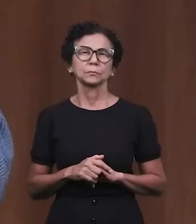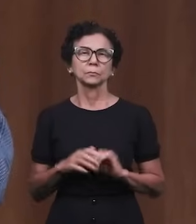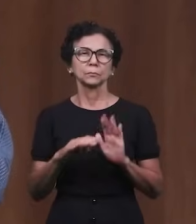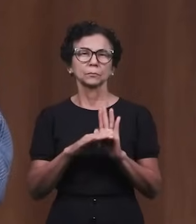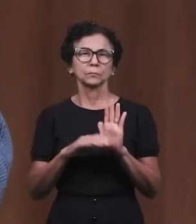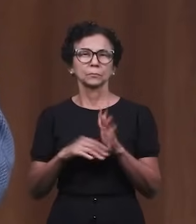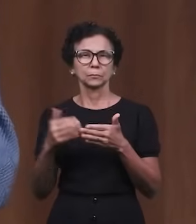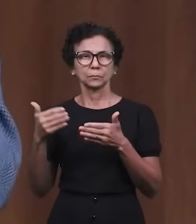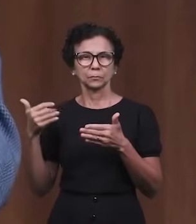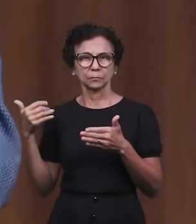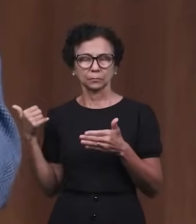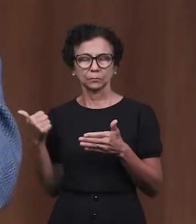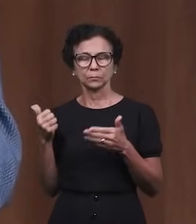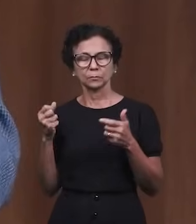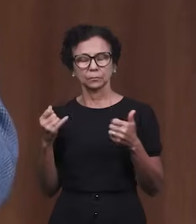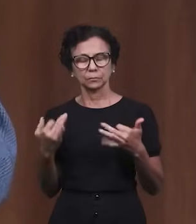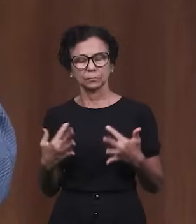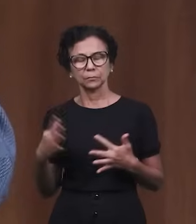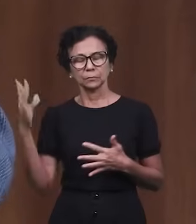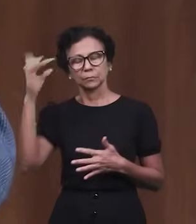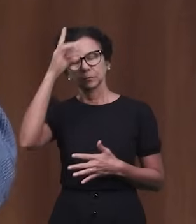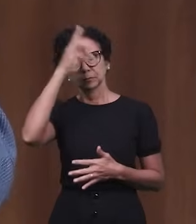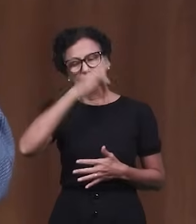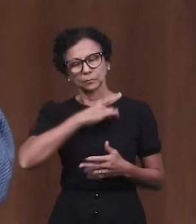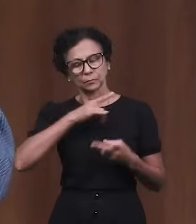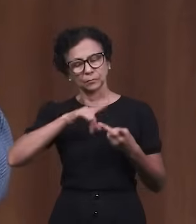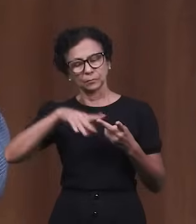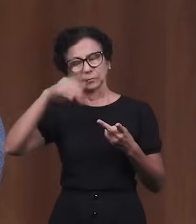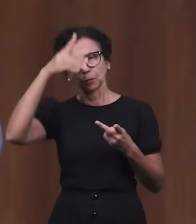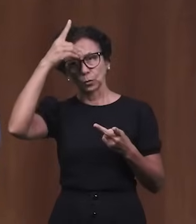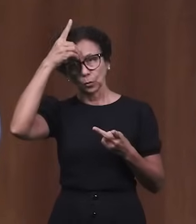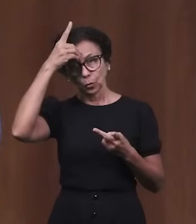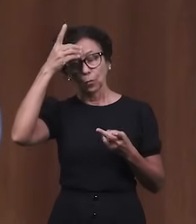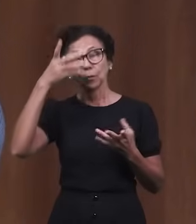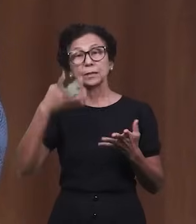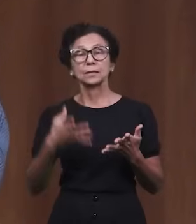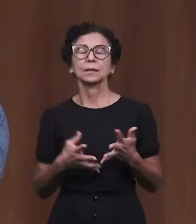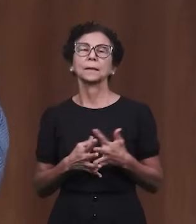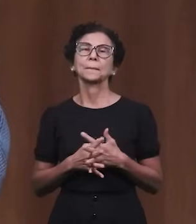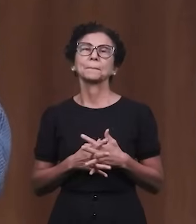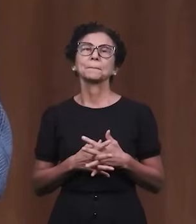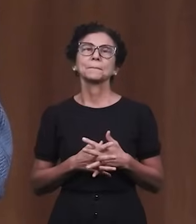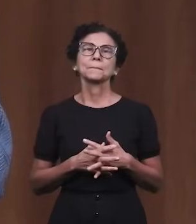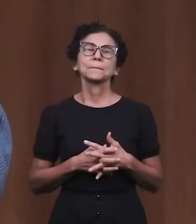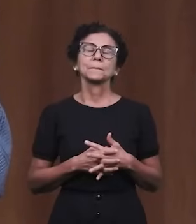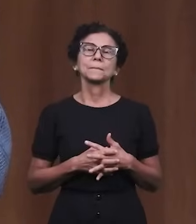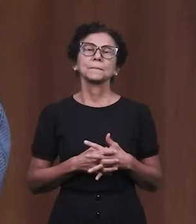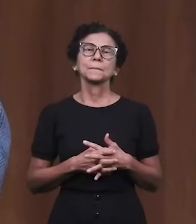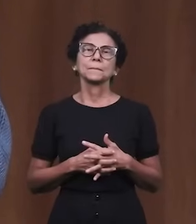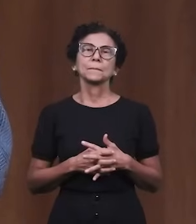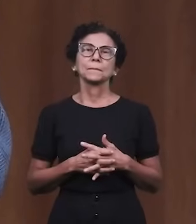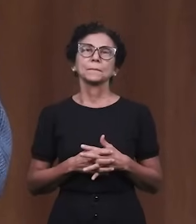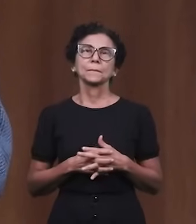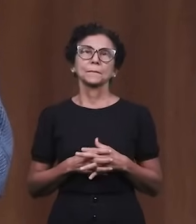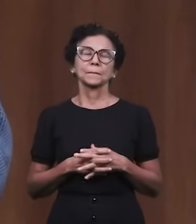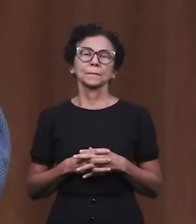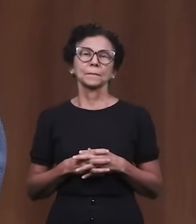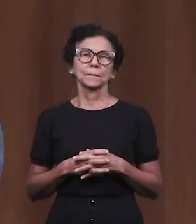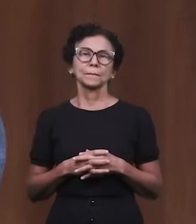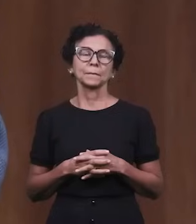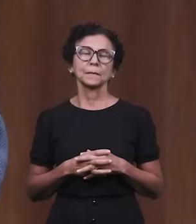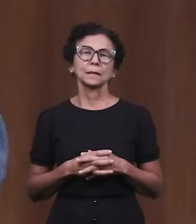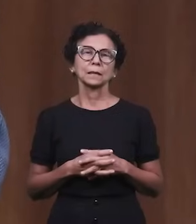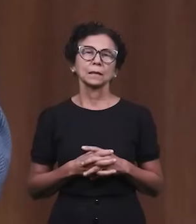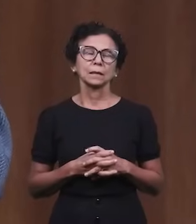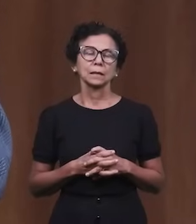últimos programas sobre o batismo com o Espírito Santo, os dons espirituais também, como nós fazemos, foi